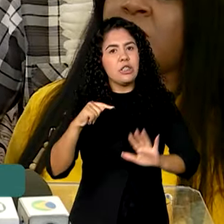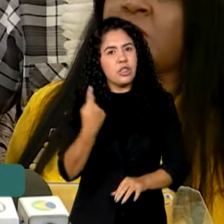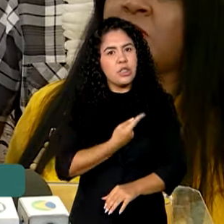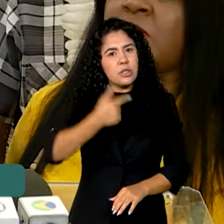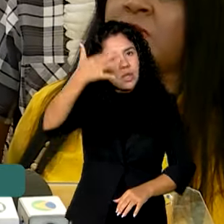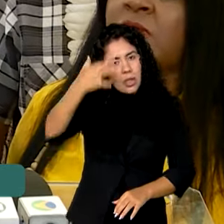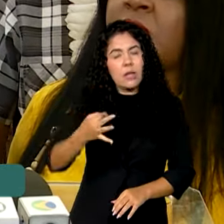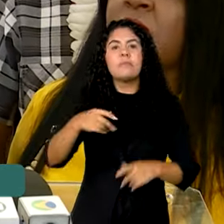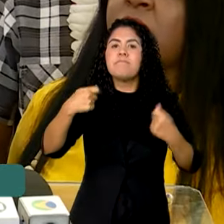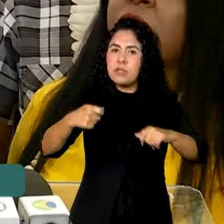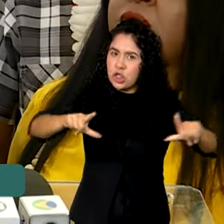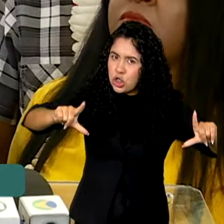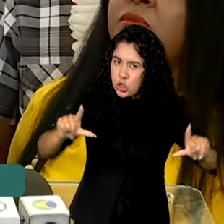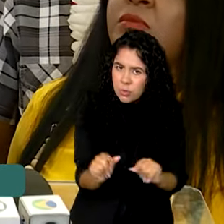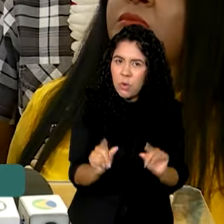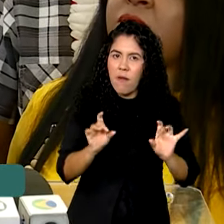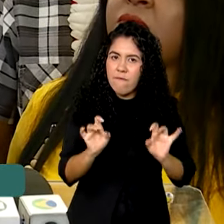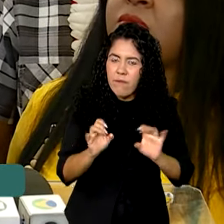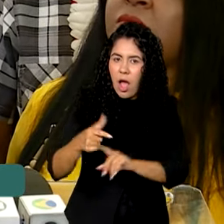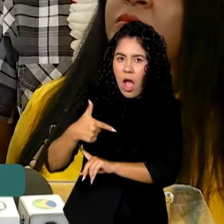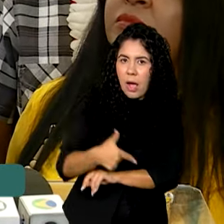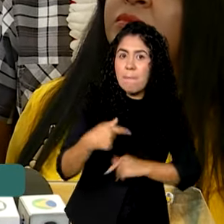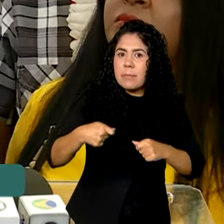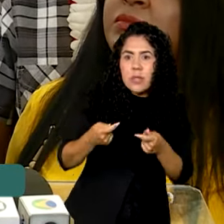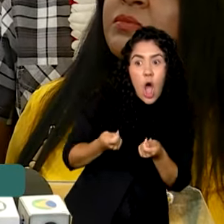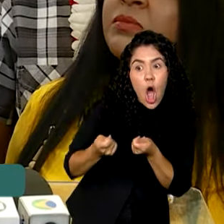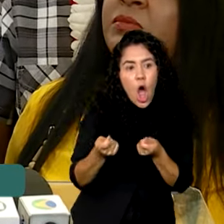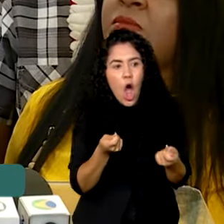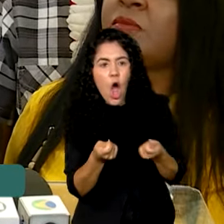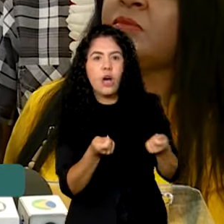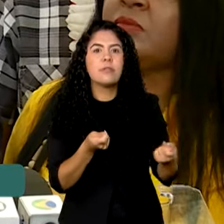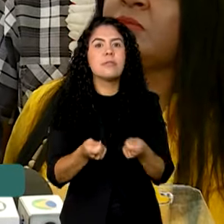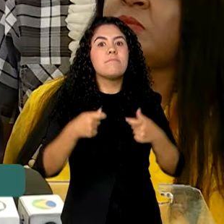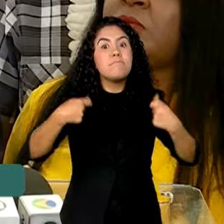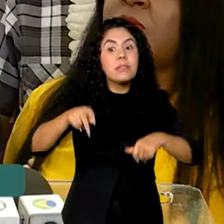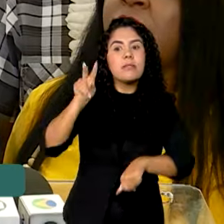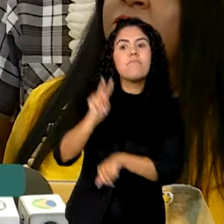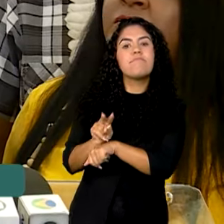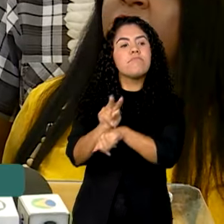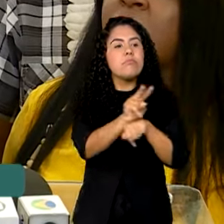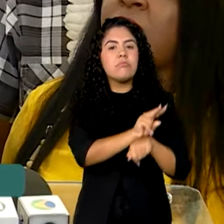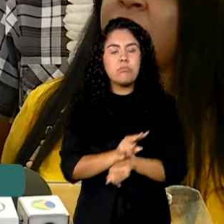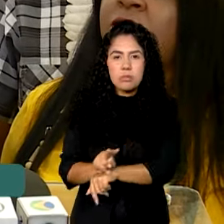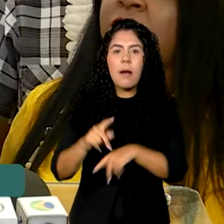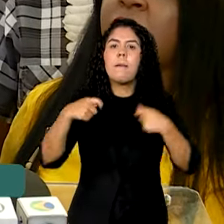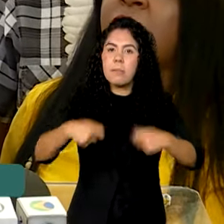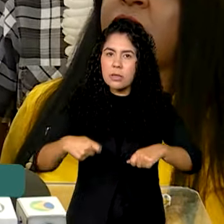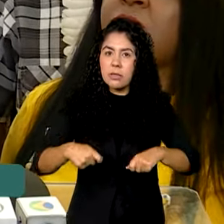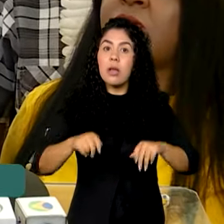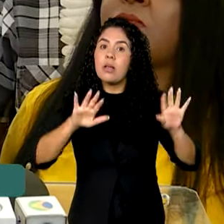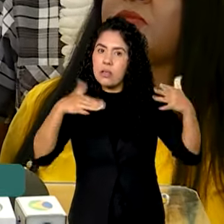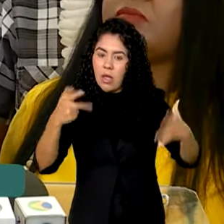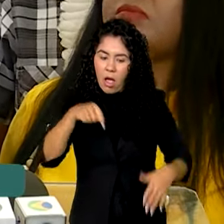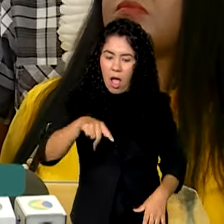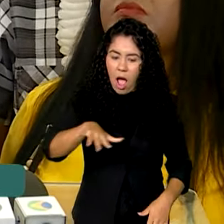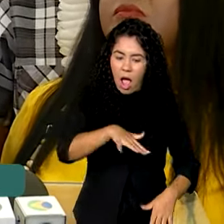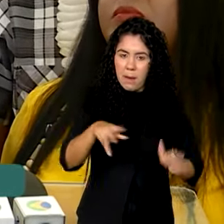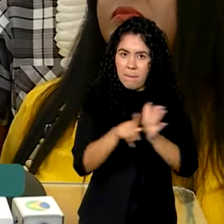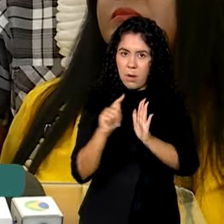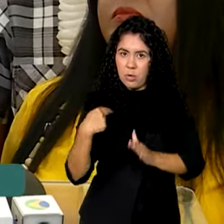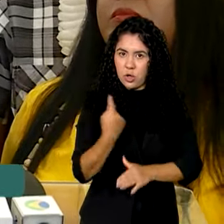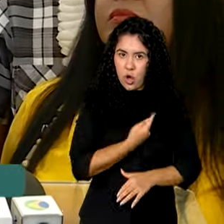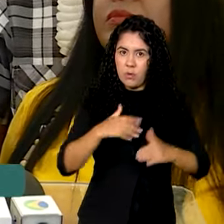armas T que ser reduzidas tem que ser controladas muito bem fiscalizadas e esta é uma área sobre a qual o Ministério Está se